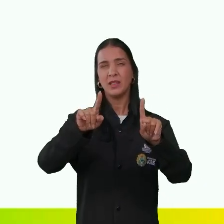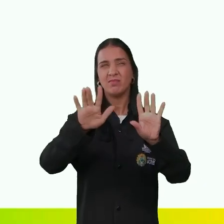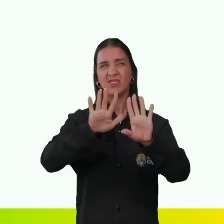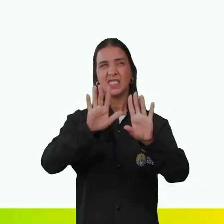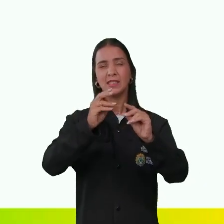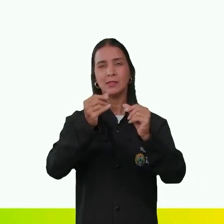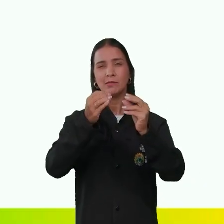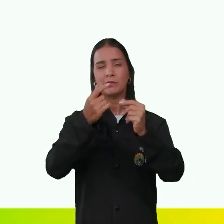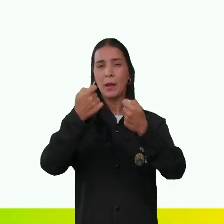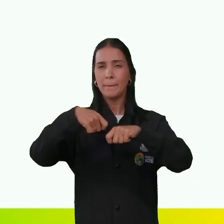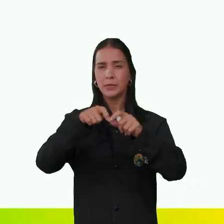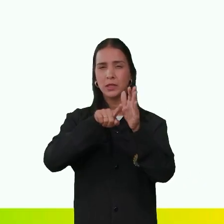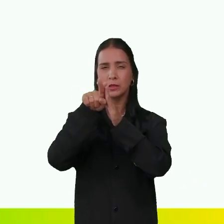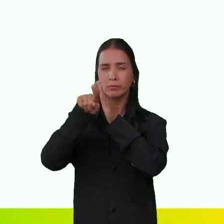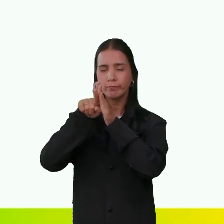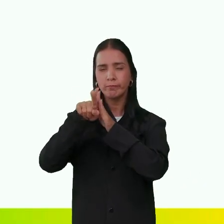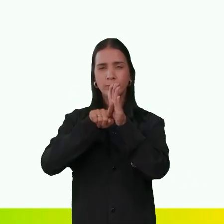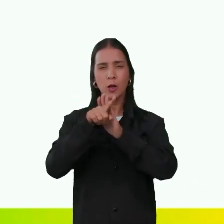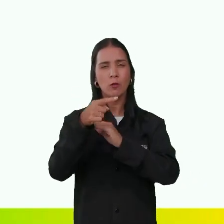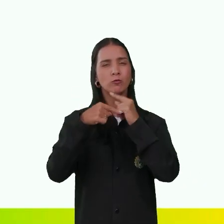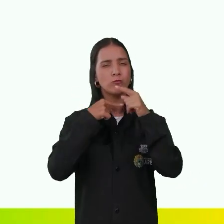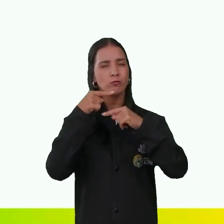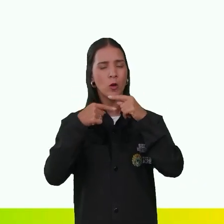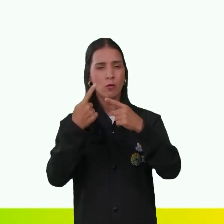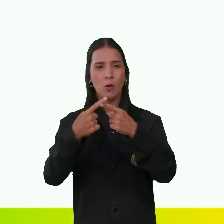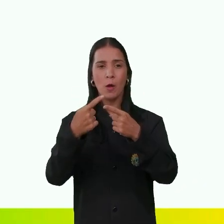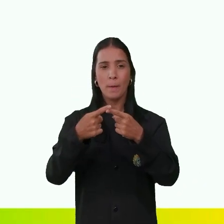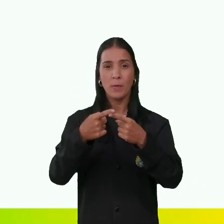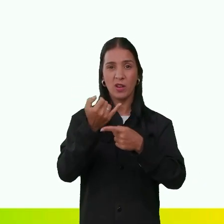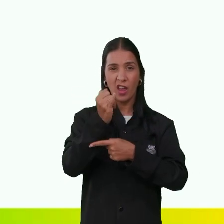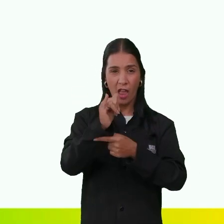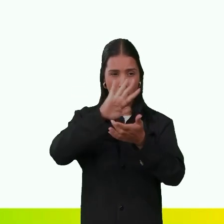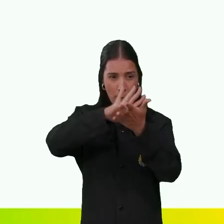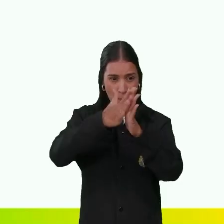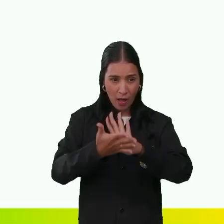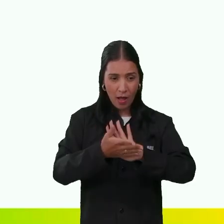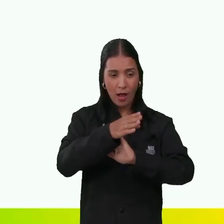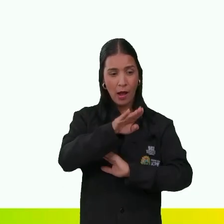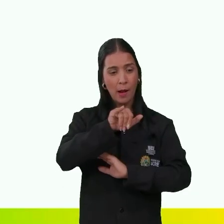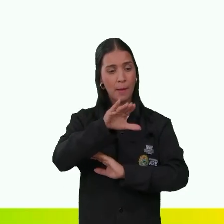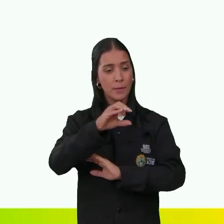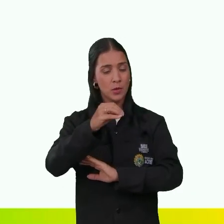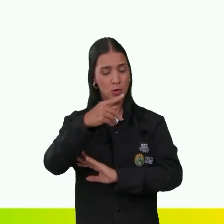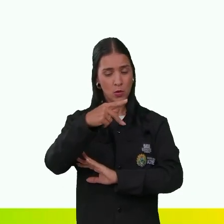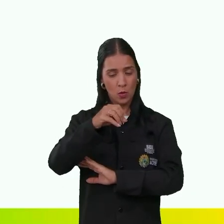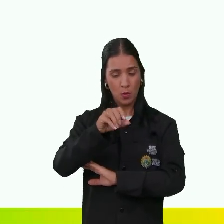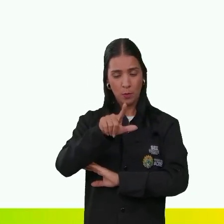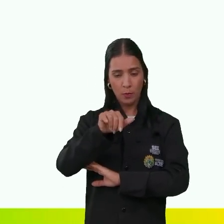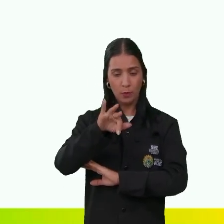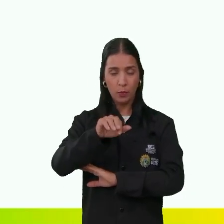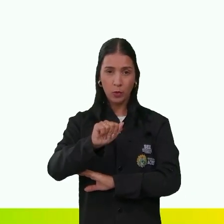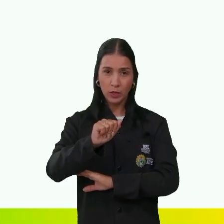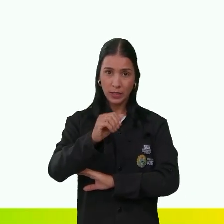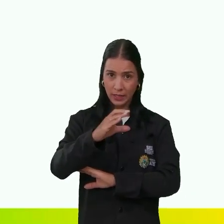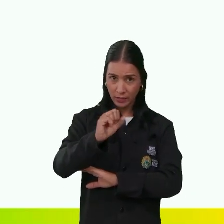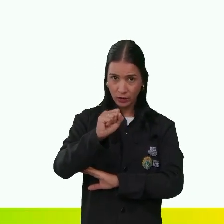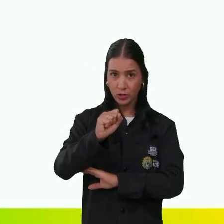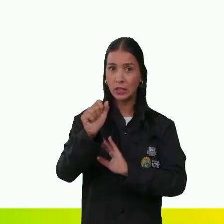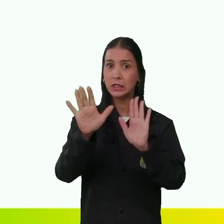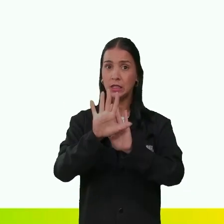deve questionar. Não se trata de acabar com a biopolítica na sociedade de controle, porque tem